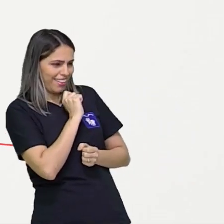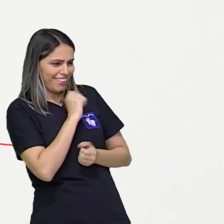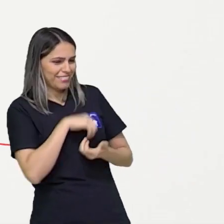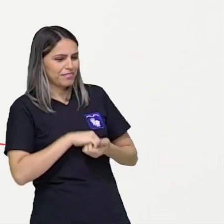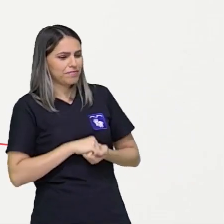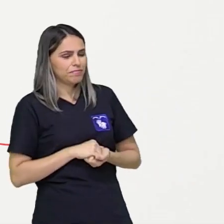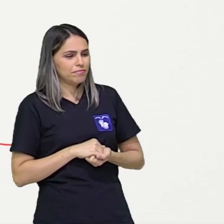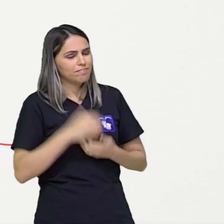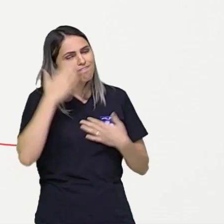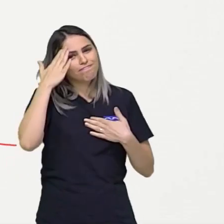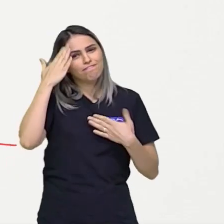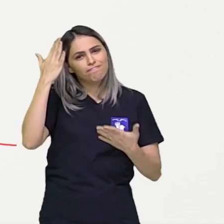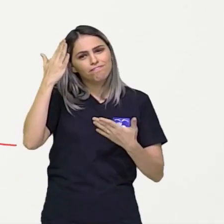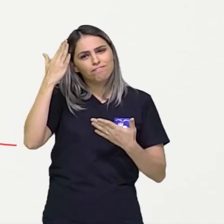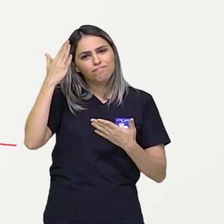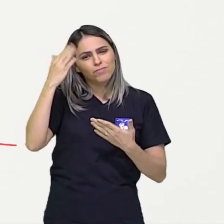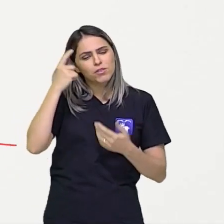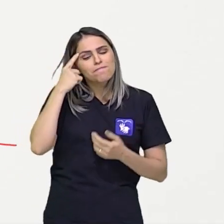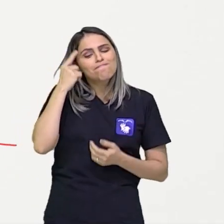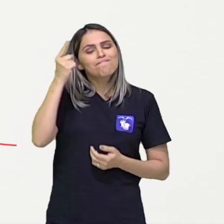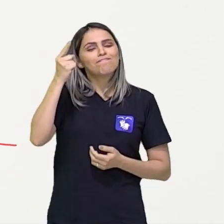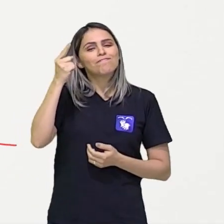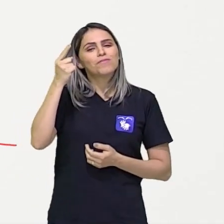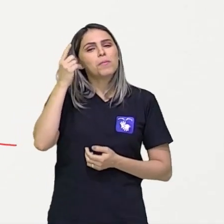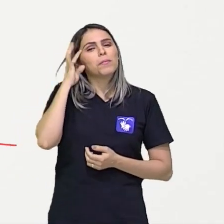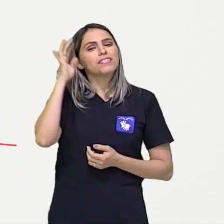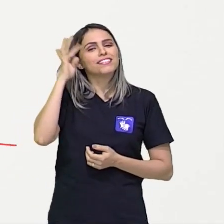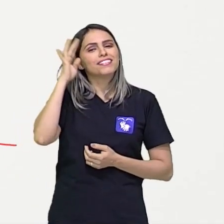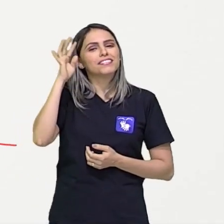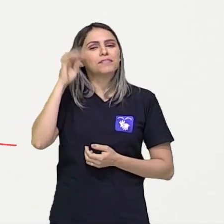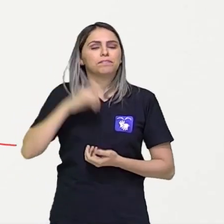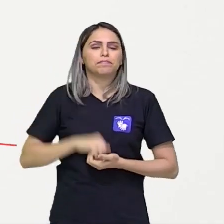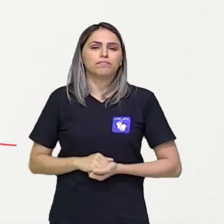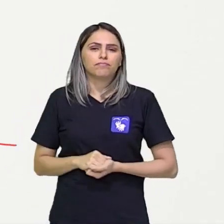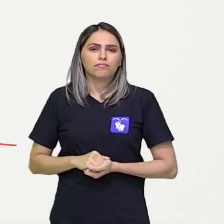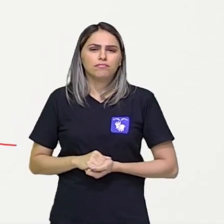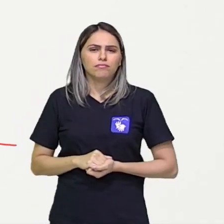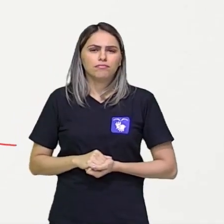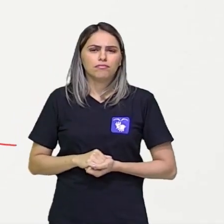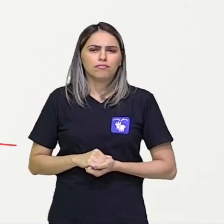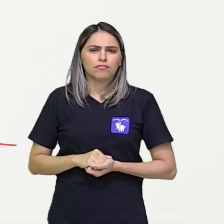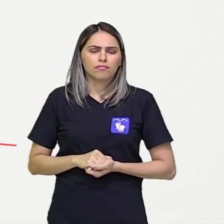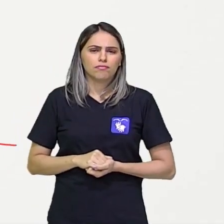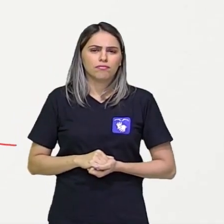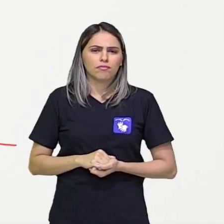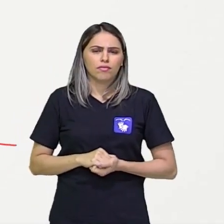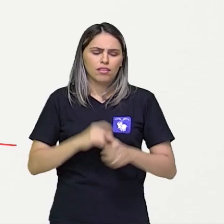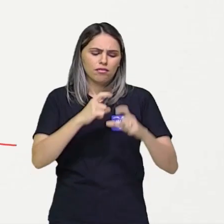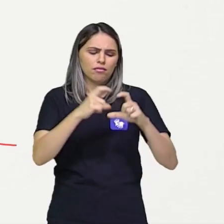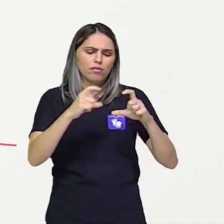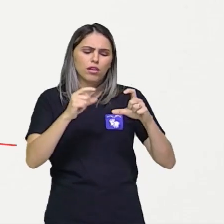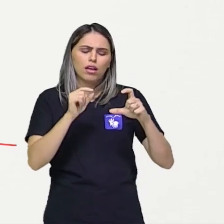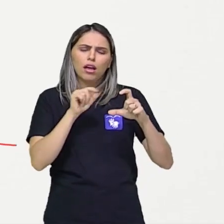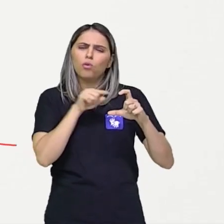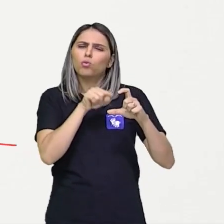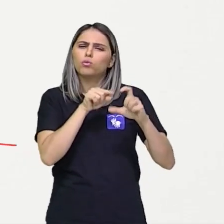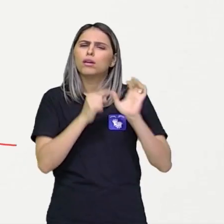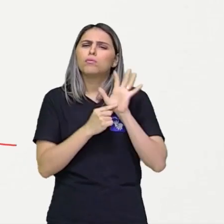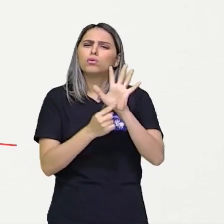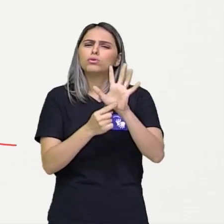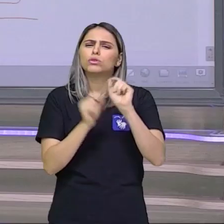sorvete? Obrigada, você adivinhou meus pensamentos. Qual é? O que essa tirinha ela quer nos dizer?